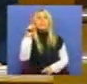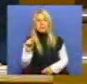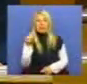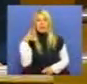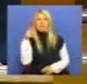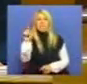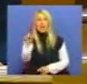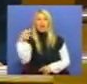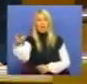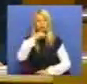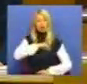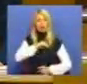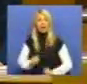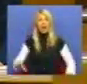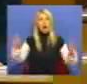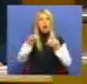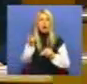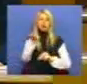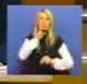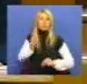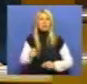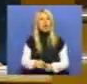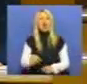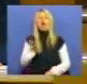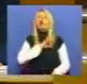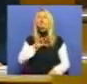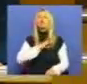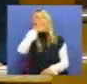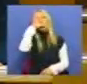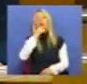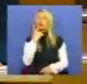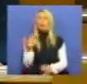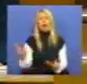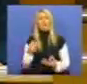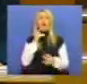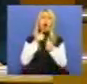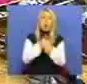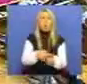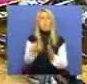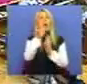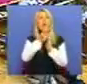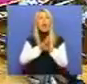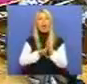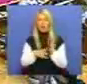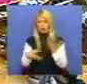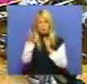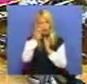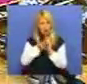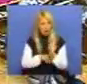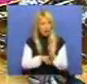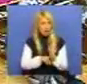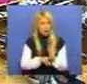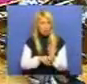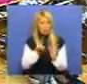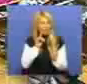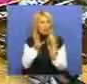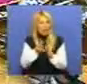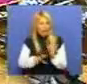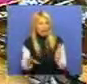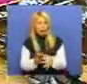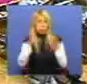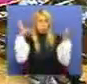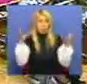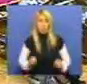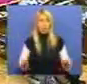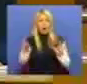salários para os novos dirigentes. O Sr. Ministro diz que cumpre as regras. A regra é, obviamente, não haver qualquer regra. Senhoras